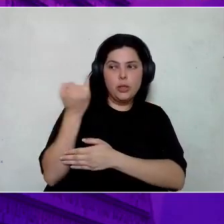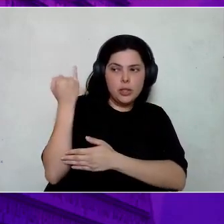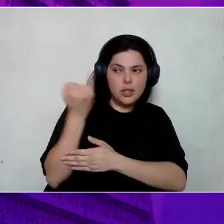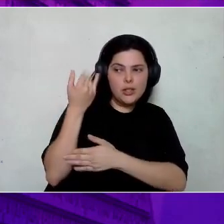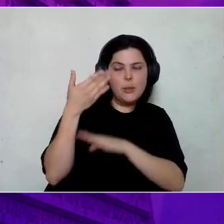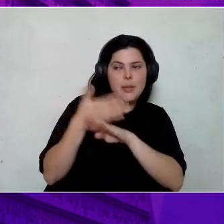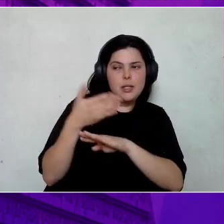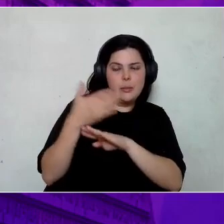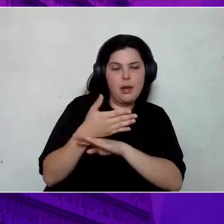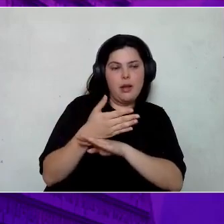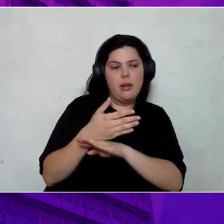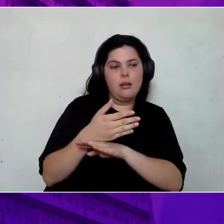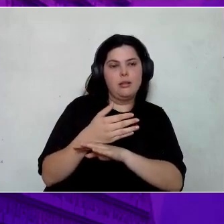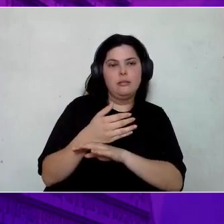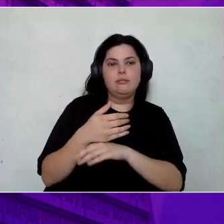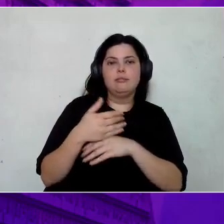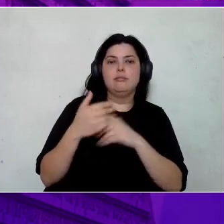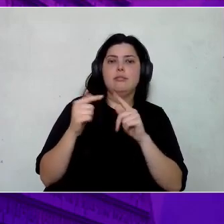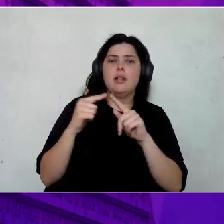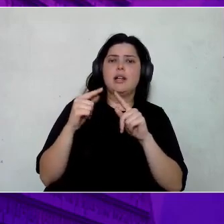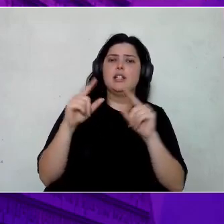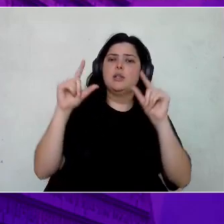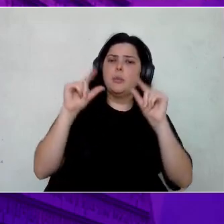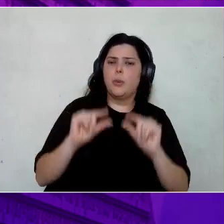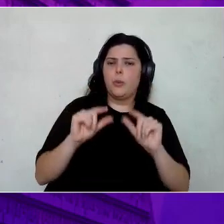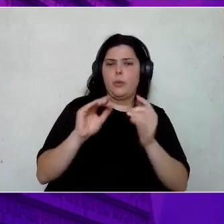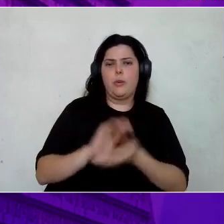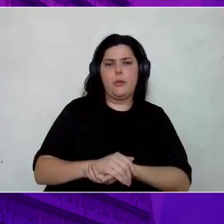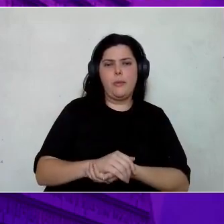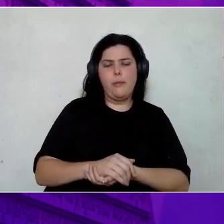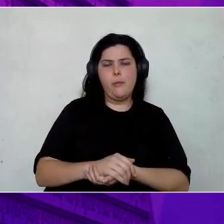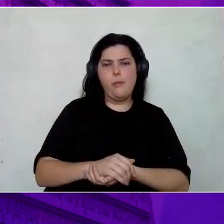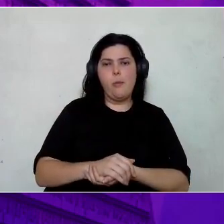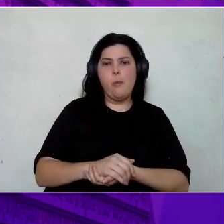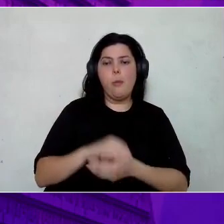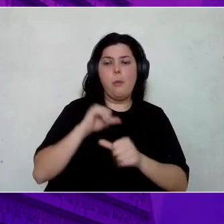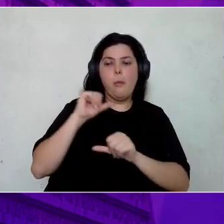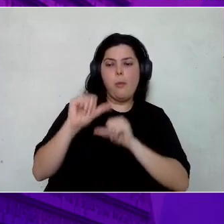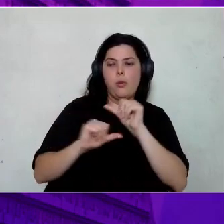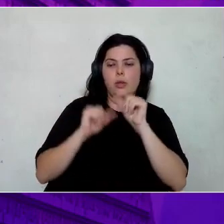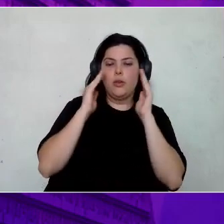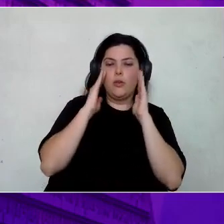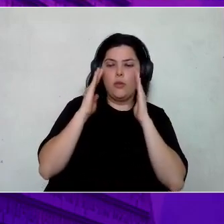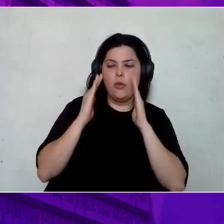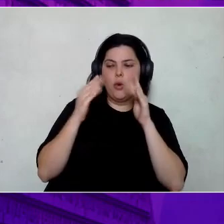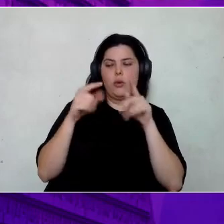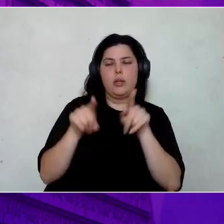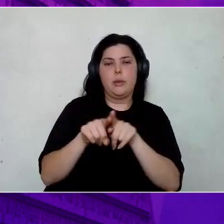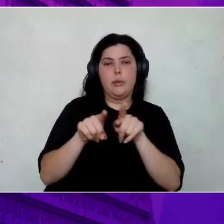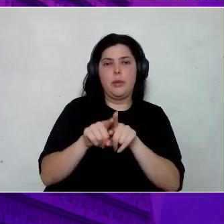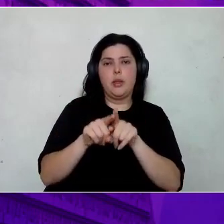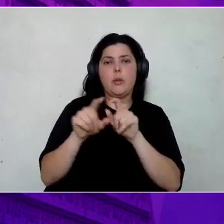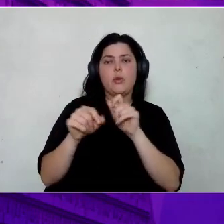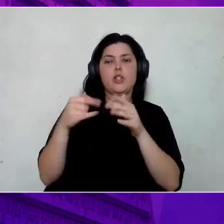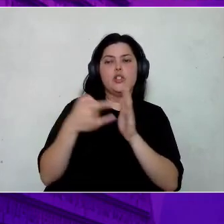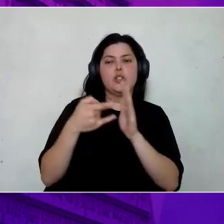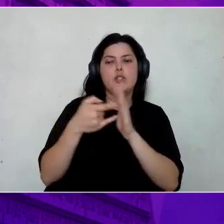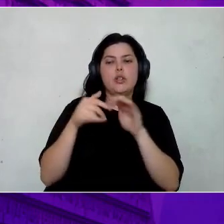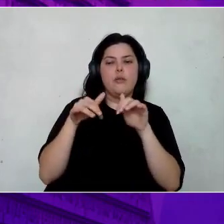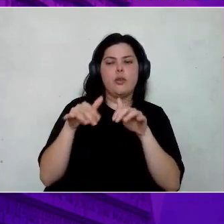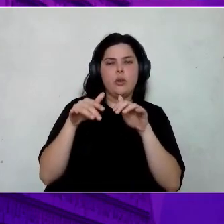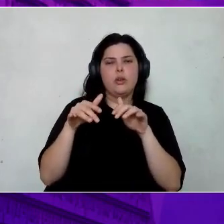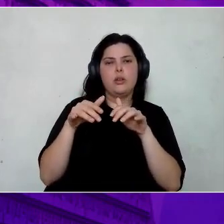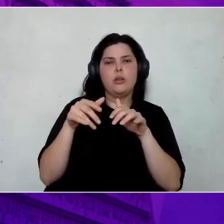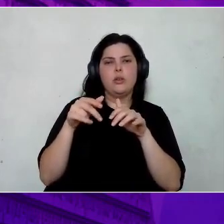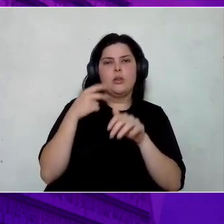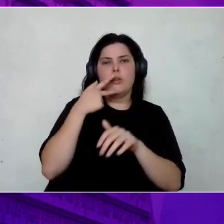mas o mínimo possível, né? Mudanças constantes de foco. Qual é aquele desenvolvedor que você chega para ele?